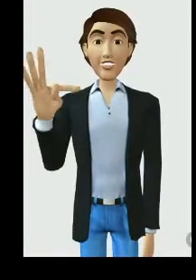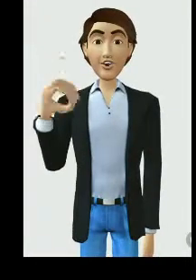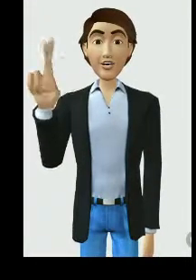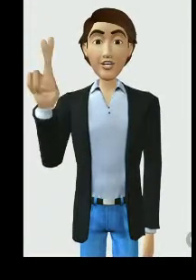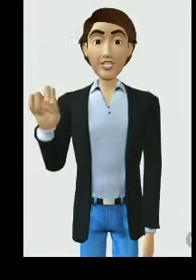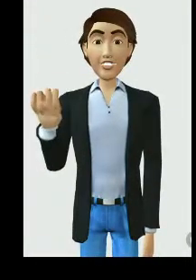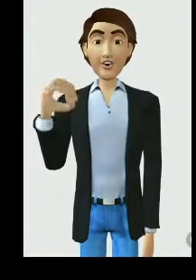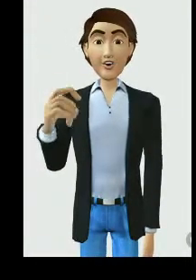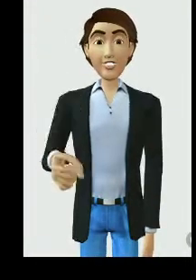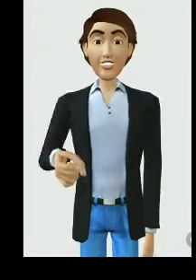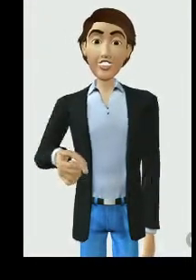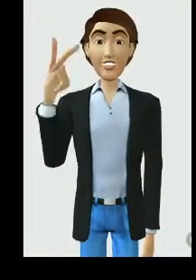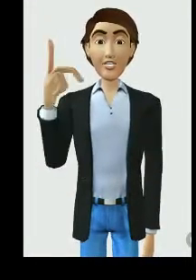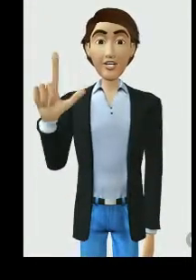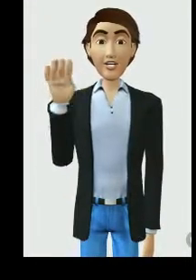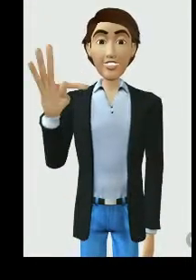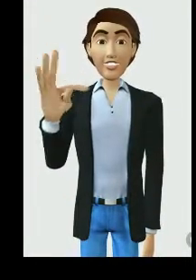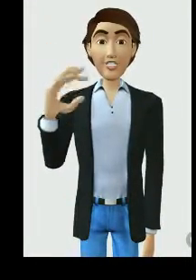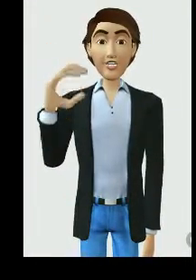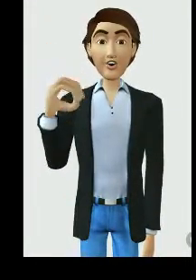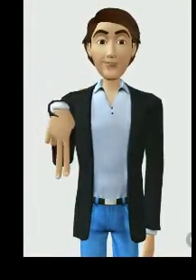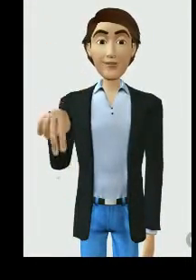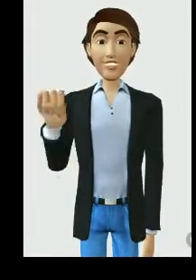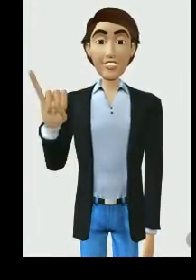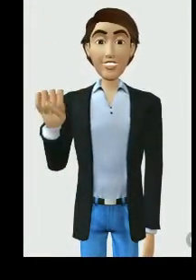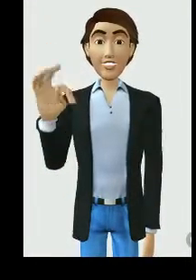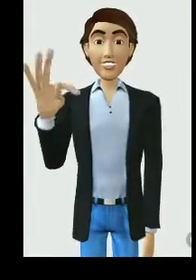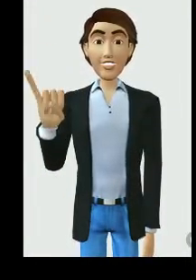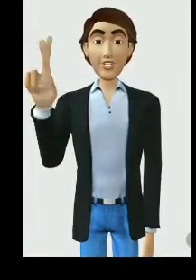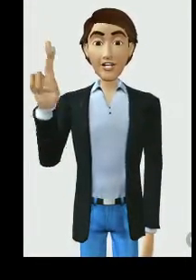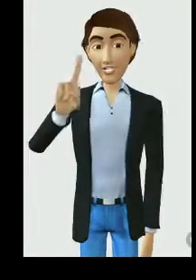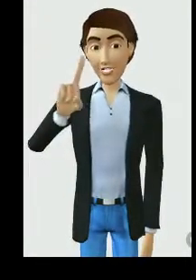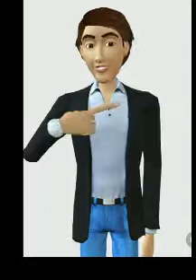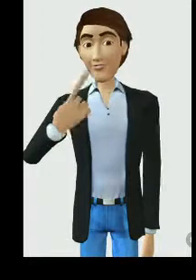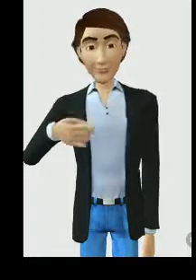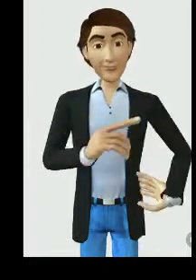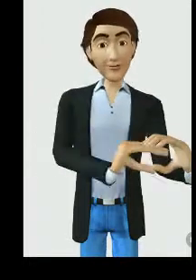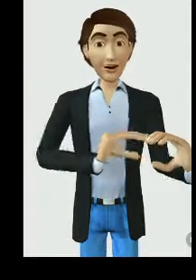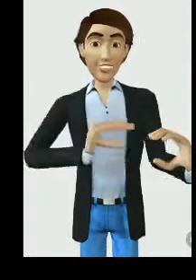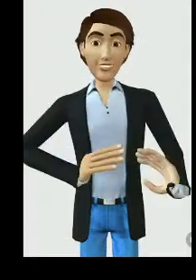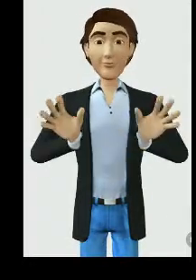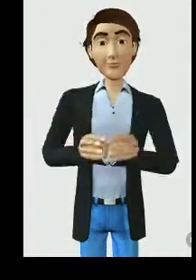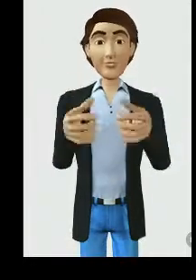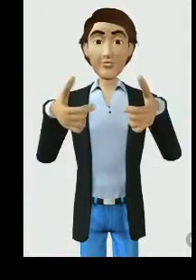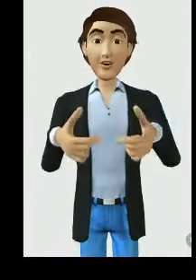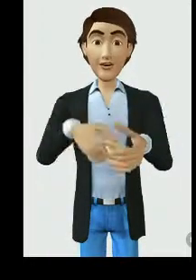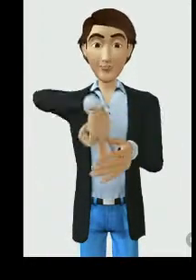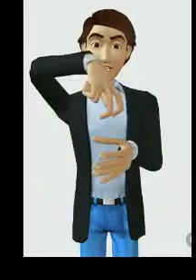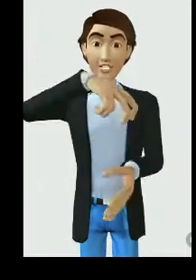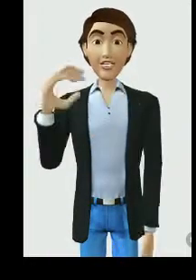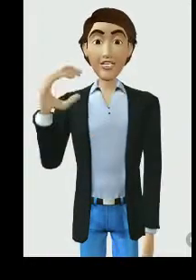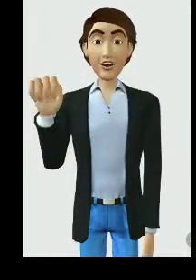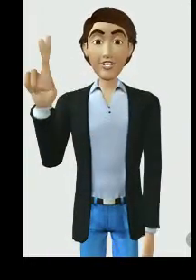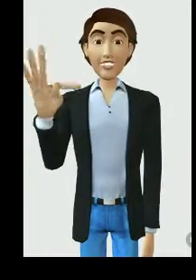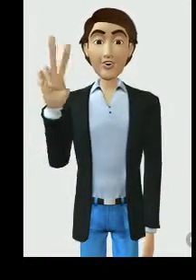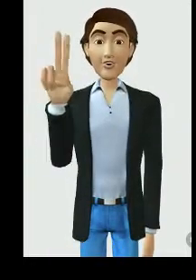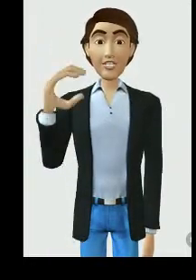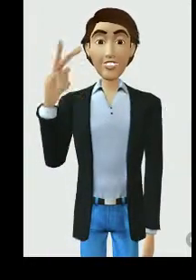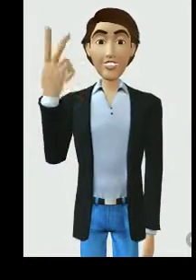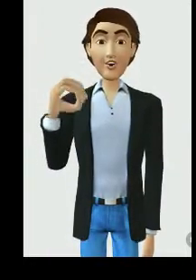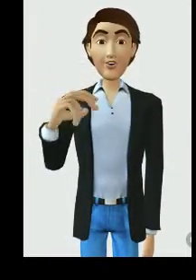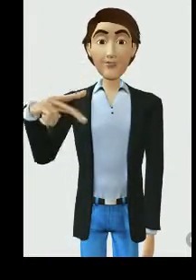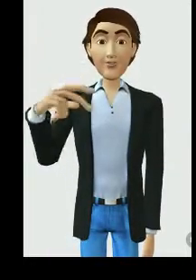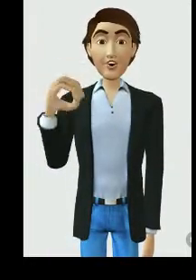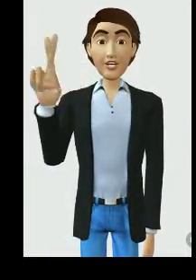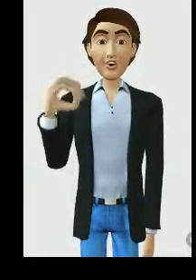O extrator de Soxhlet consiste nas seguintes partes: um condensador, a câmara de extração,